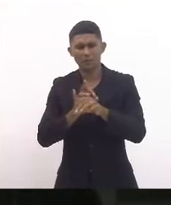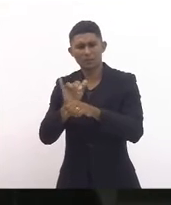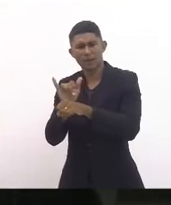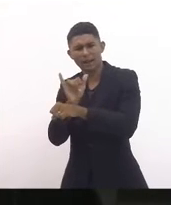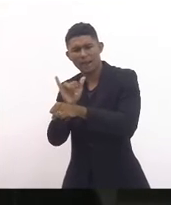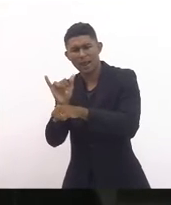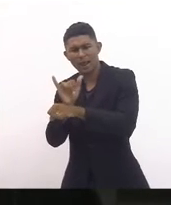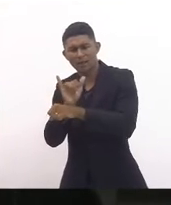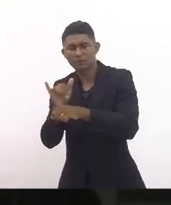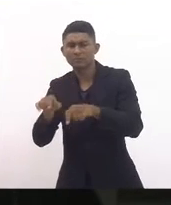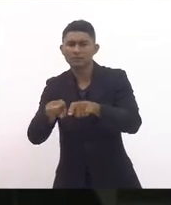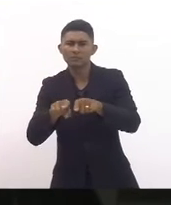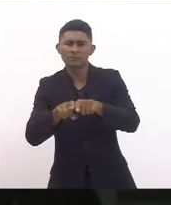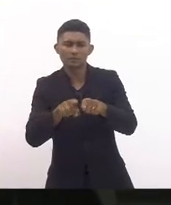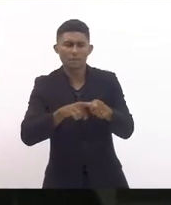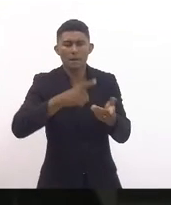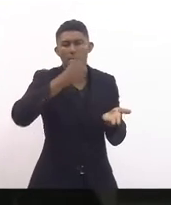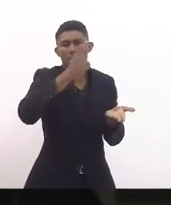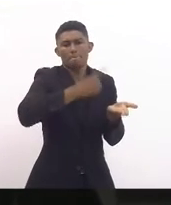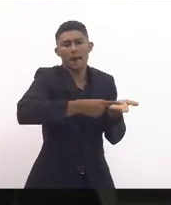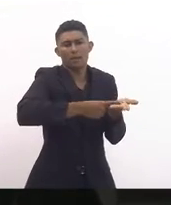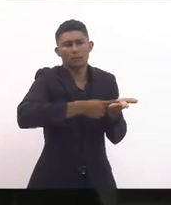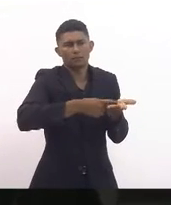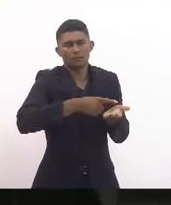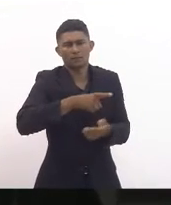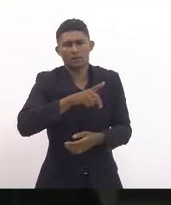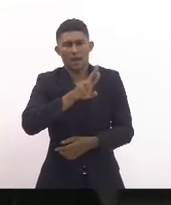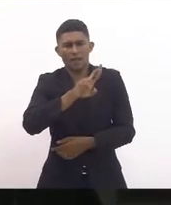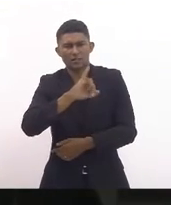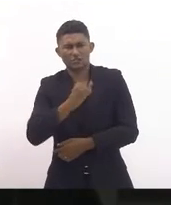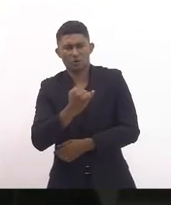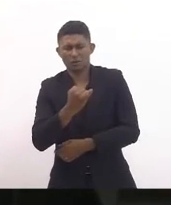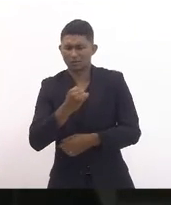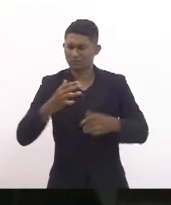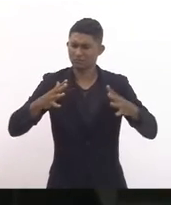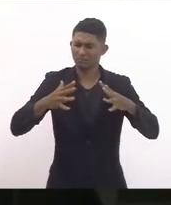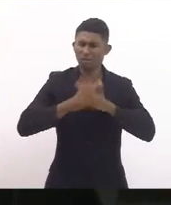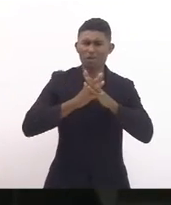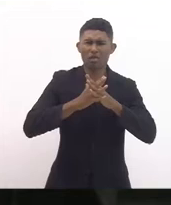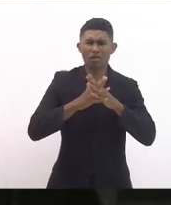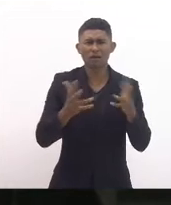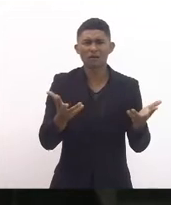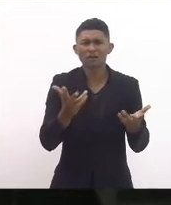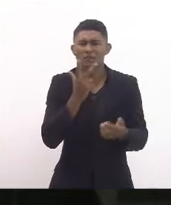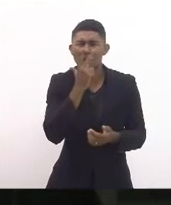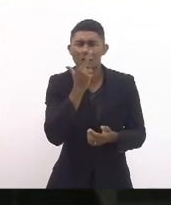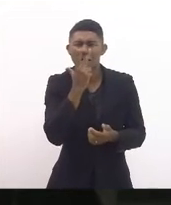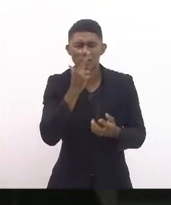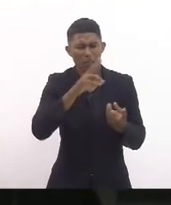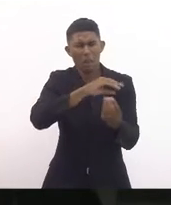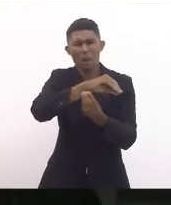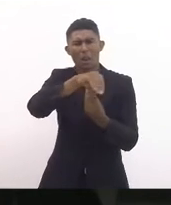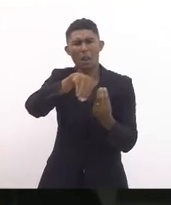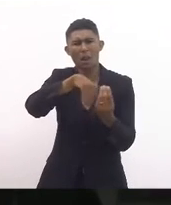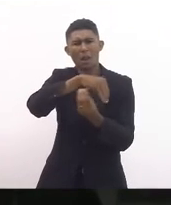o pacto RJ uma salada de fruta que